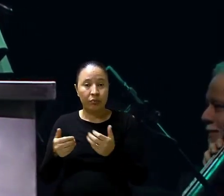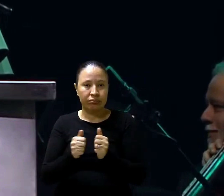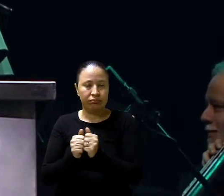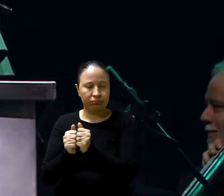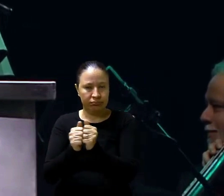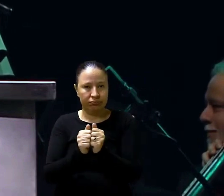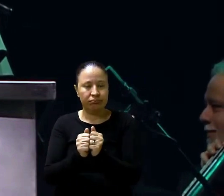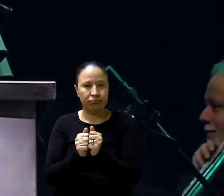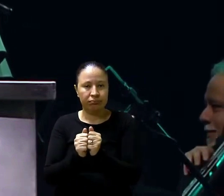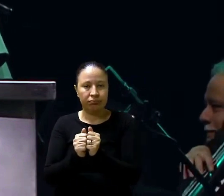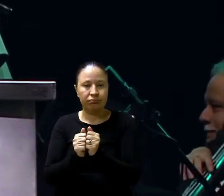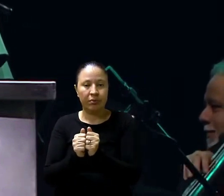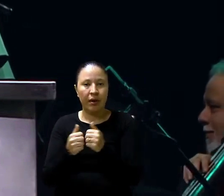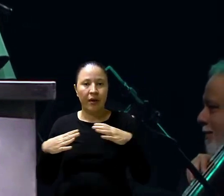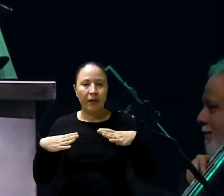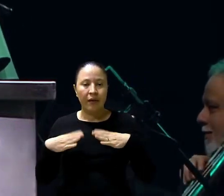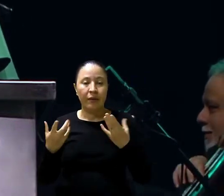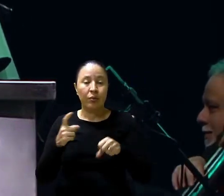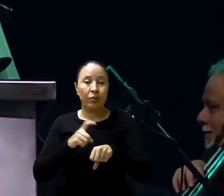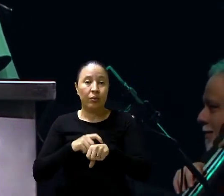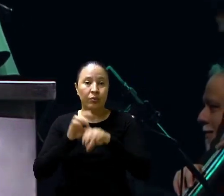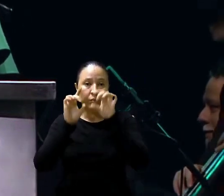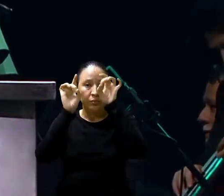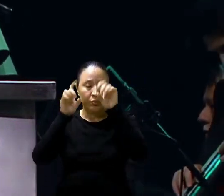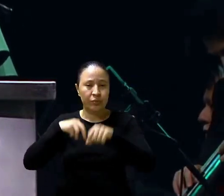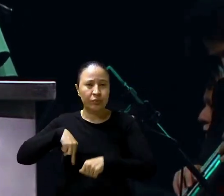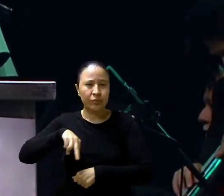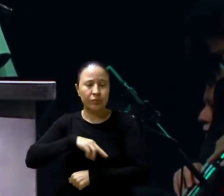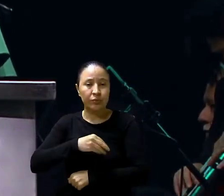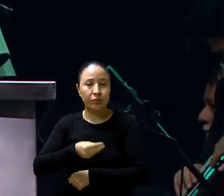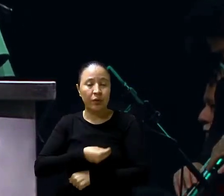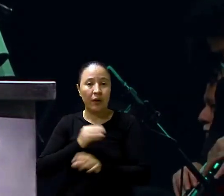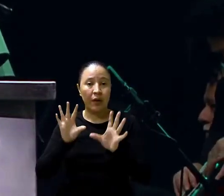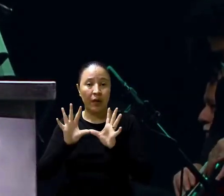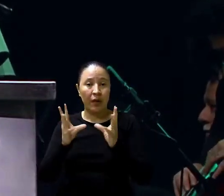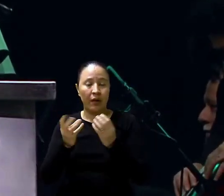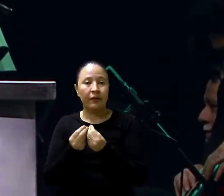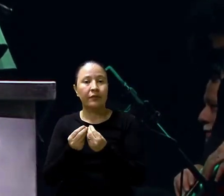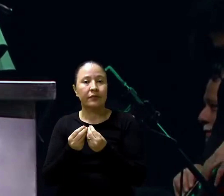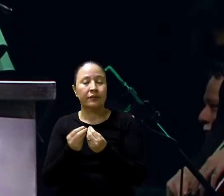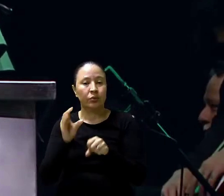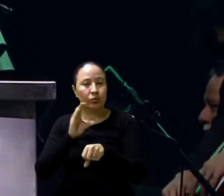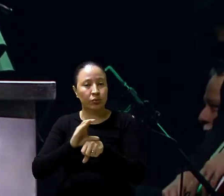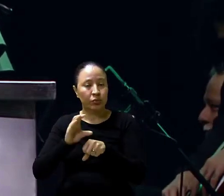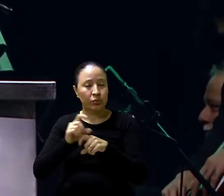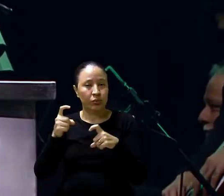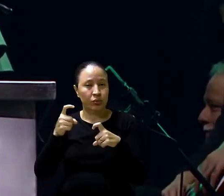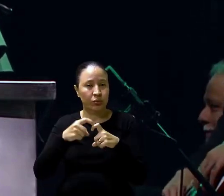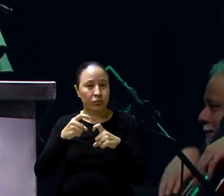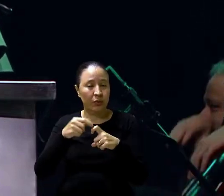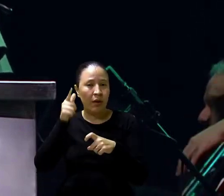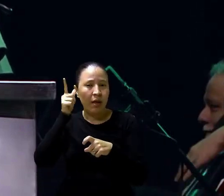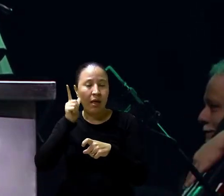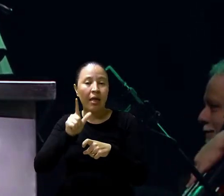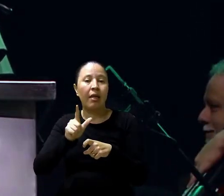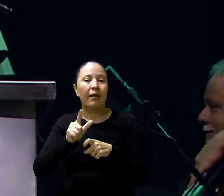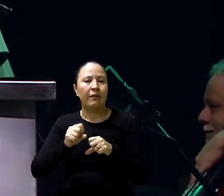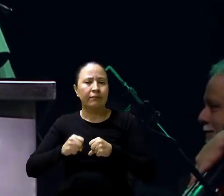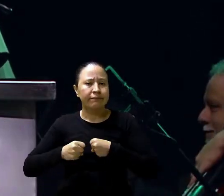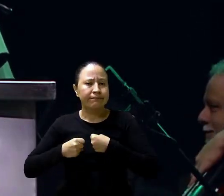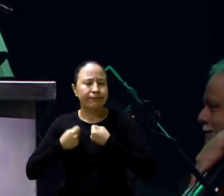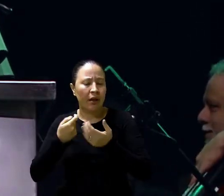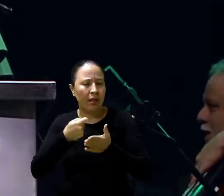reunidos para celebrar um momento muito especial de nossas vidas, a conclusão do curso de medicina. Essa conquista é fruto de muito